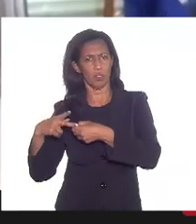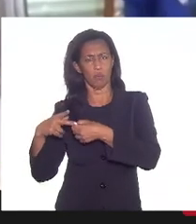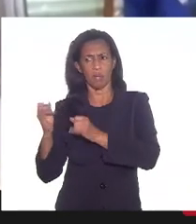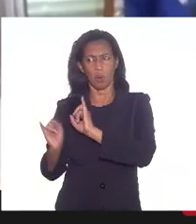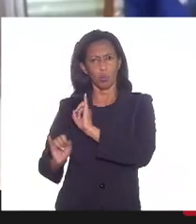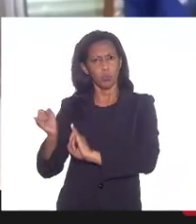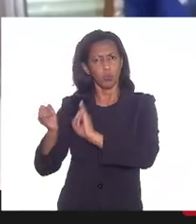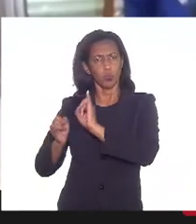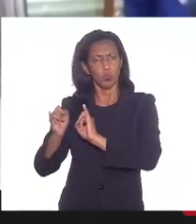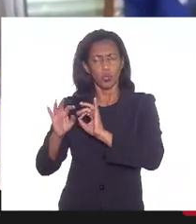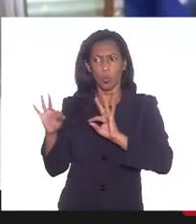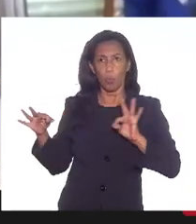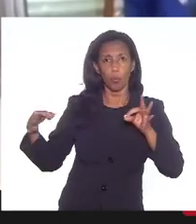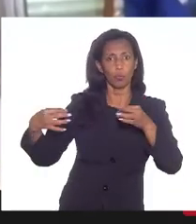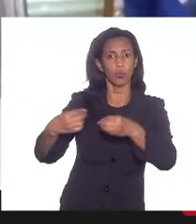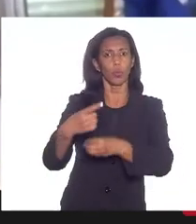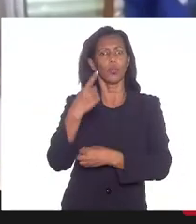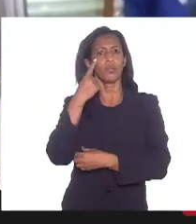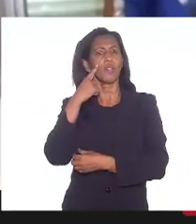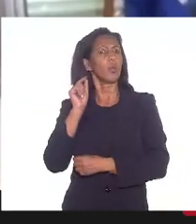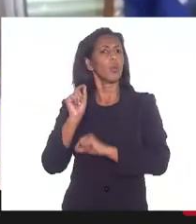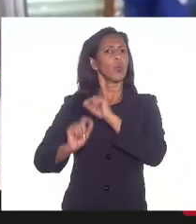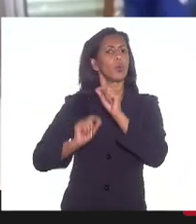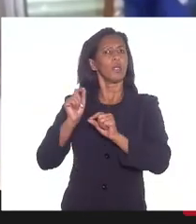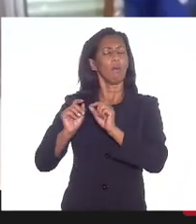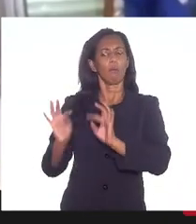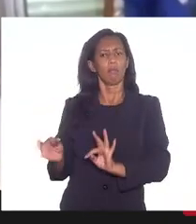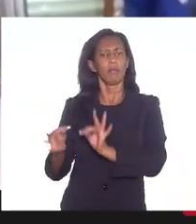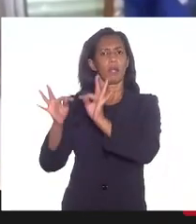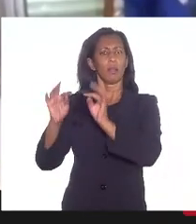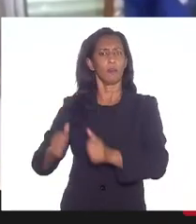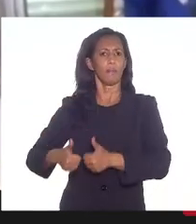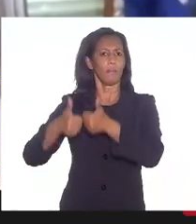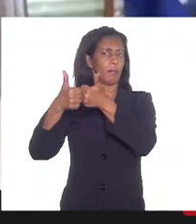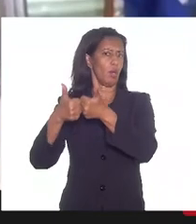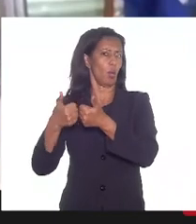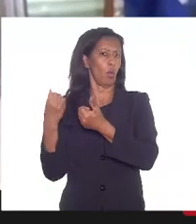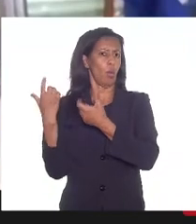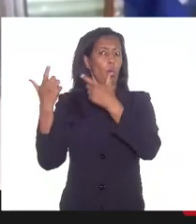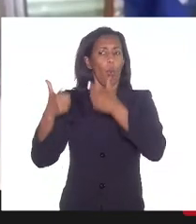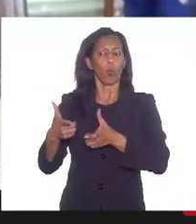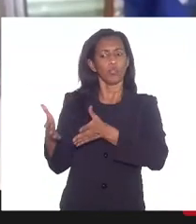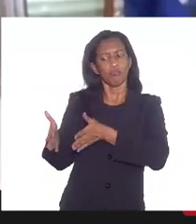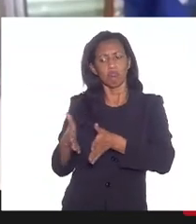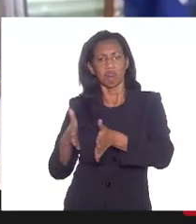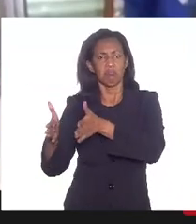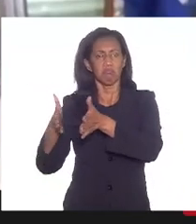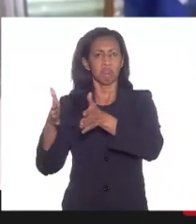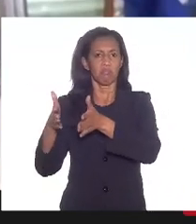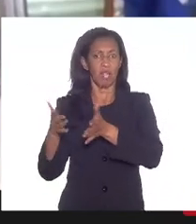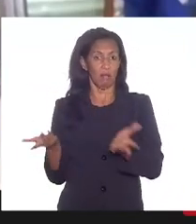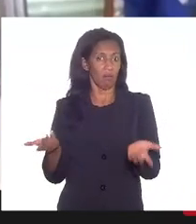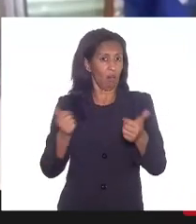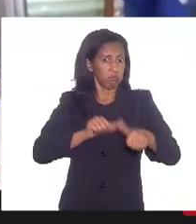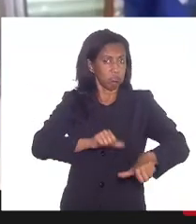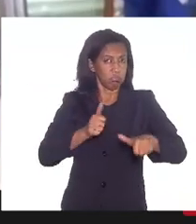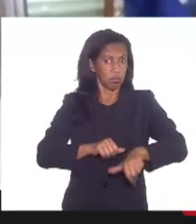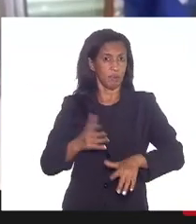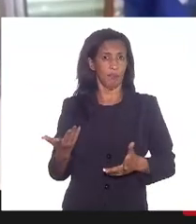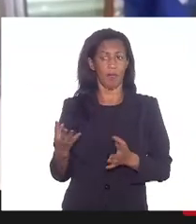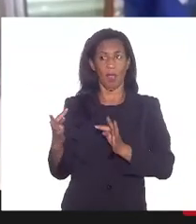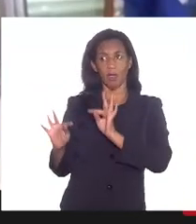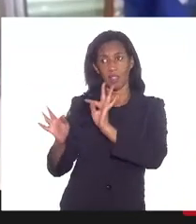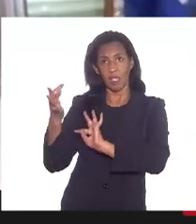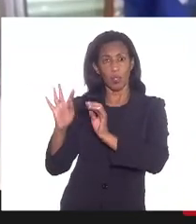viável tecnologicamente e o que efetivamente ela pode caminhar. Então, as alternativas, a